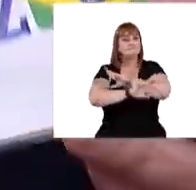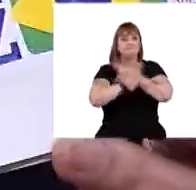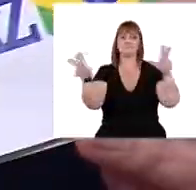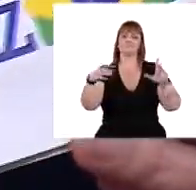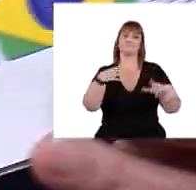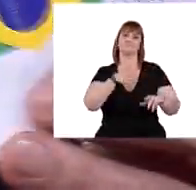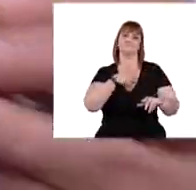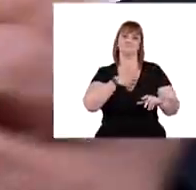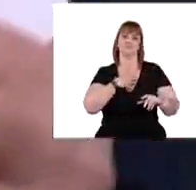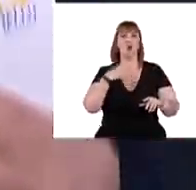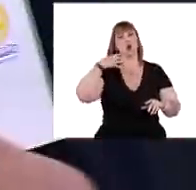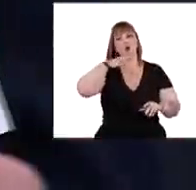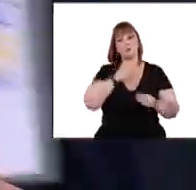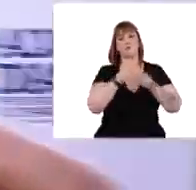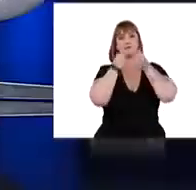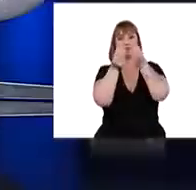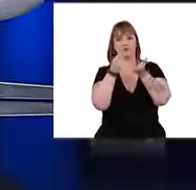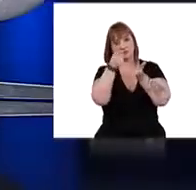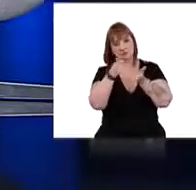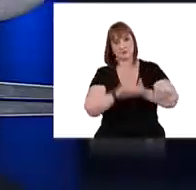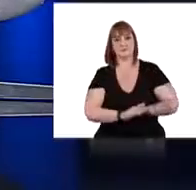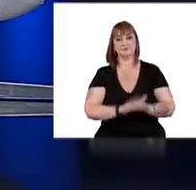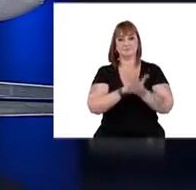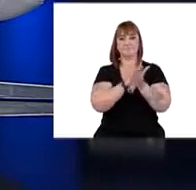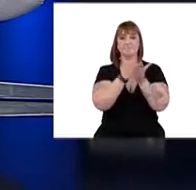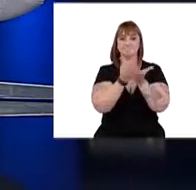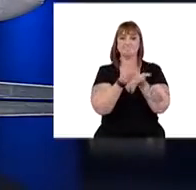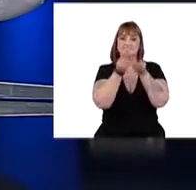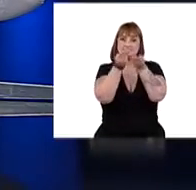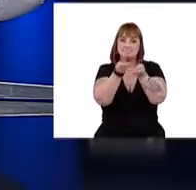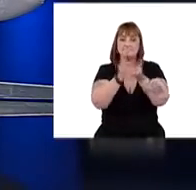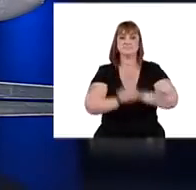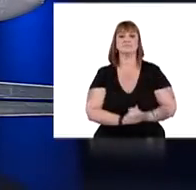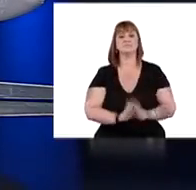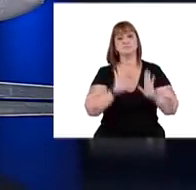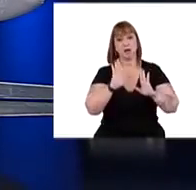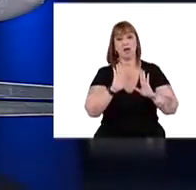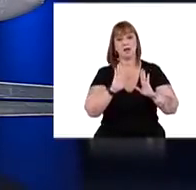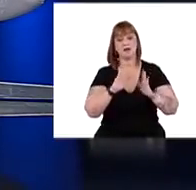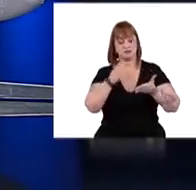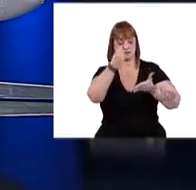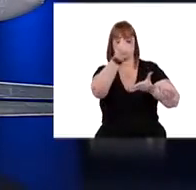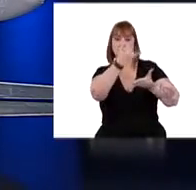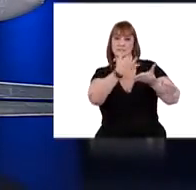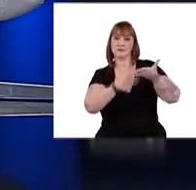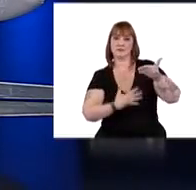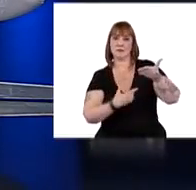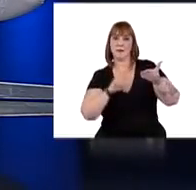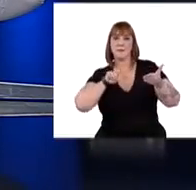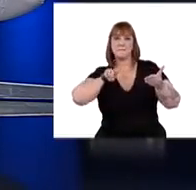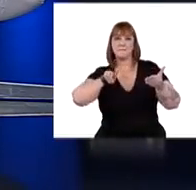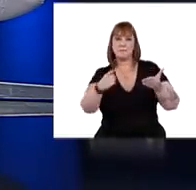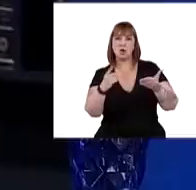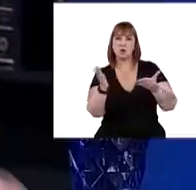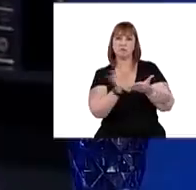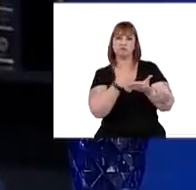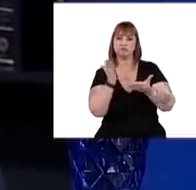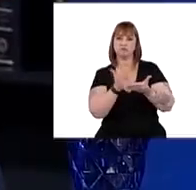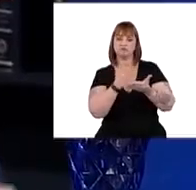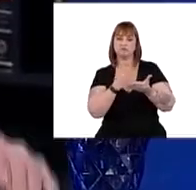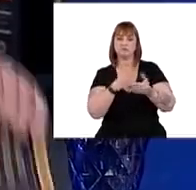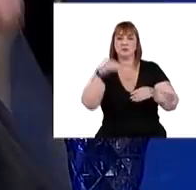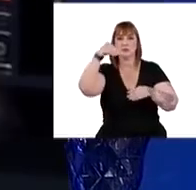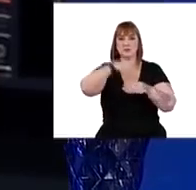diferenciado. Óbvio que eu vou dar para vocês um folder, mas por trás desse folder tem quase 1000 páginas, incluindo a